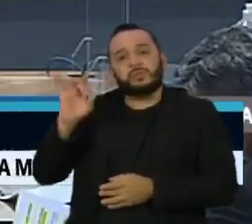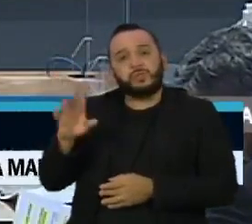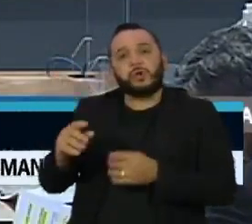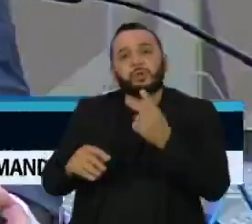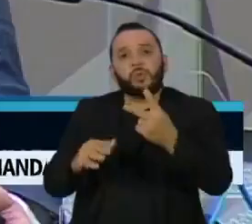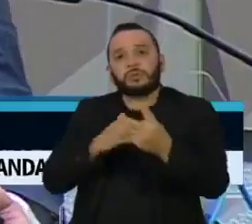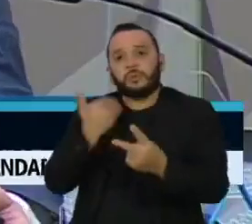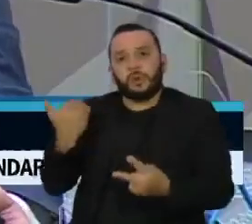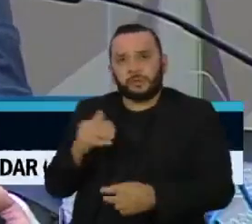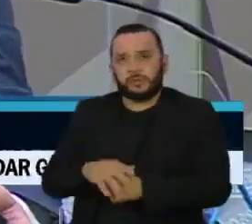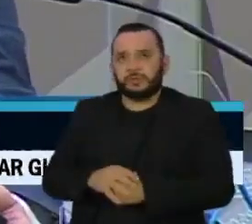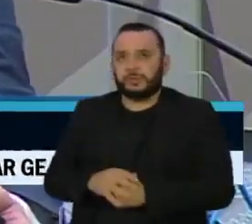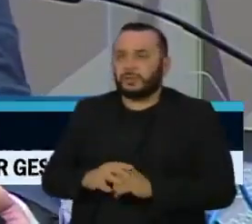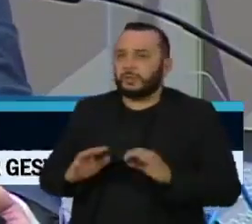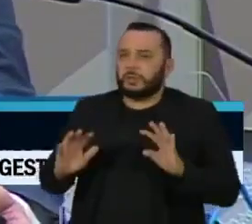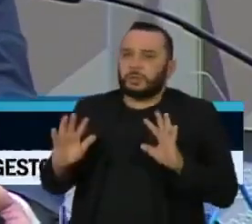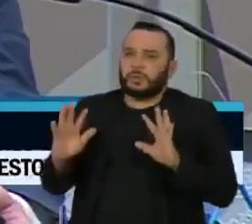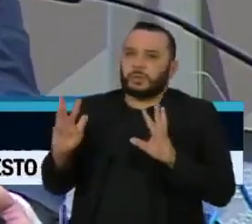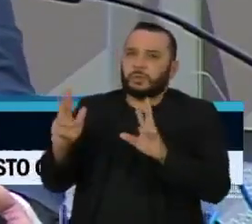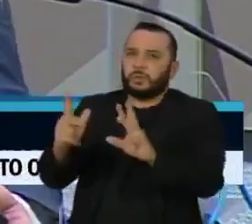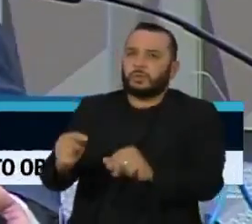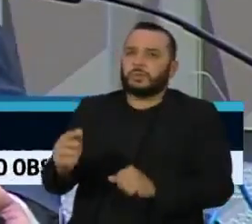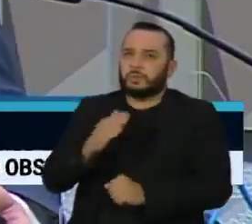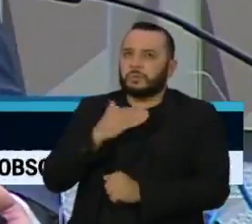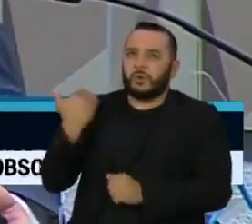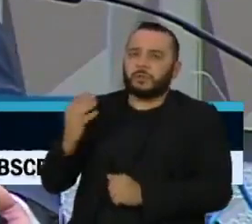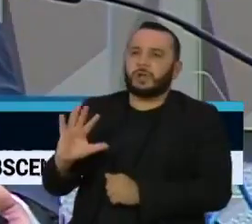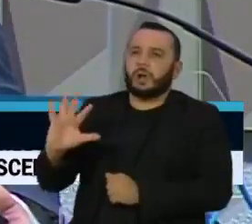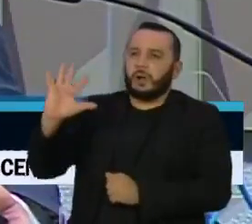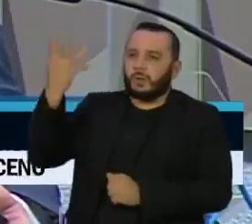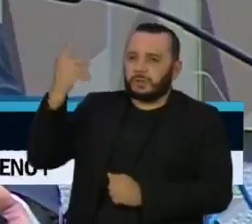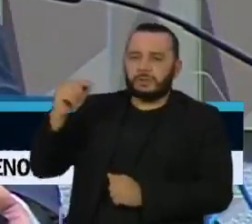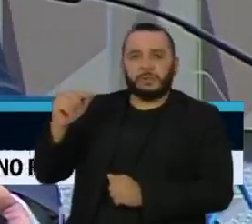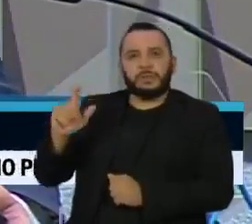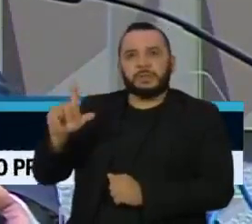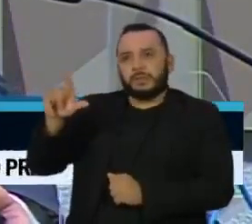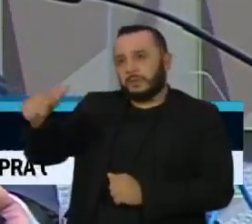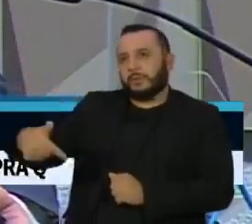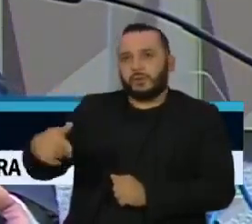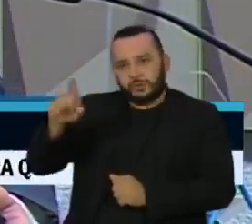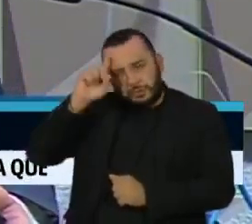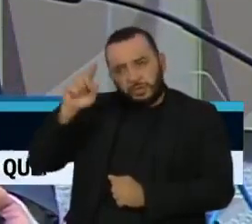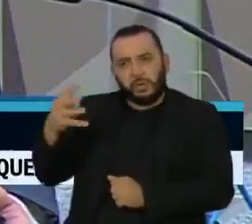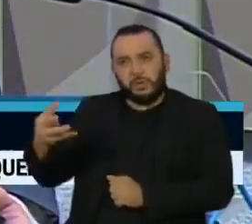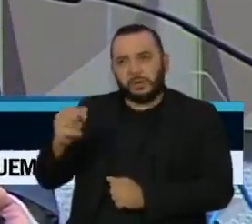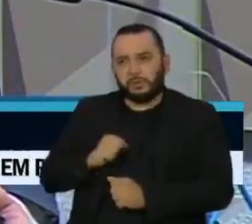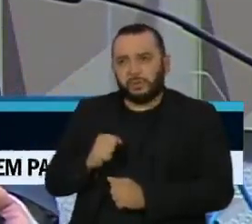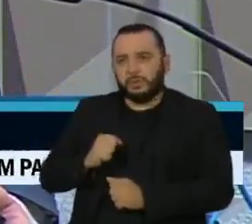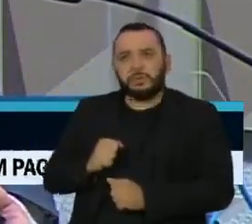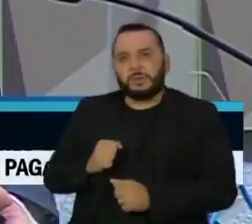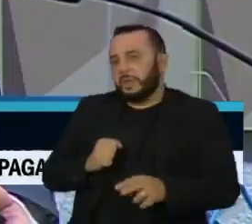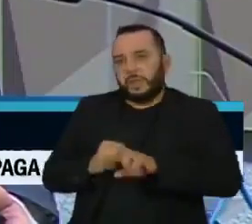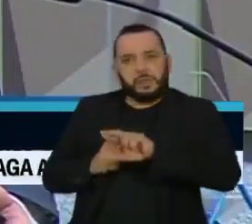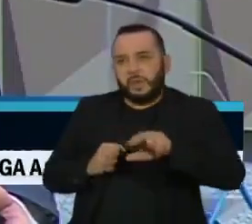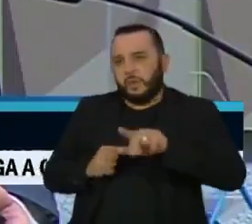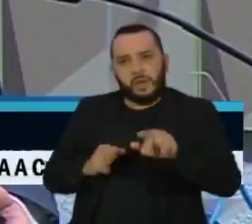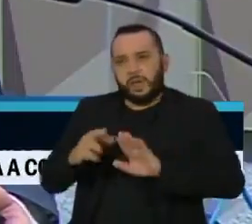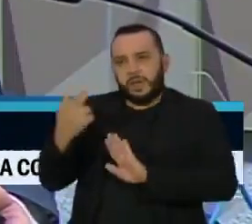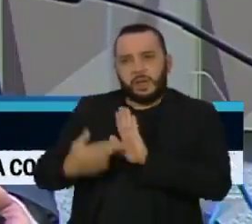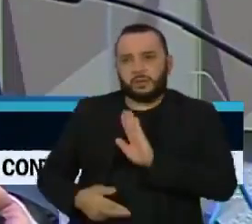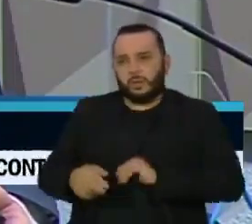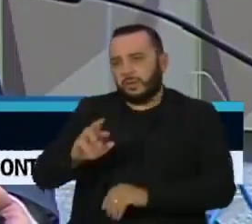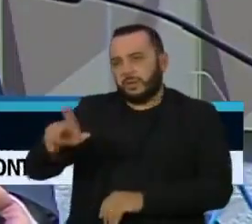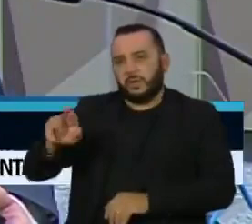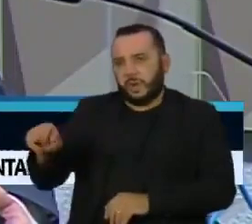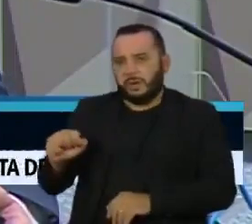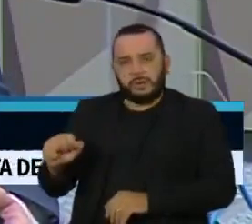2 óbitos. Todos os óbitos ocorreram após o dia 4 e por isso eles não estavam naquele relatório. Então